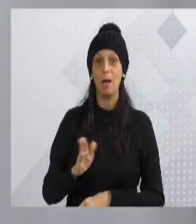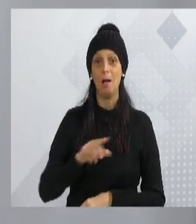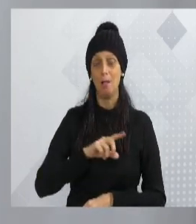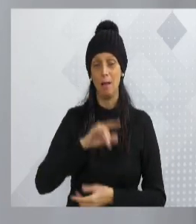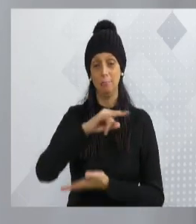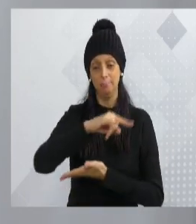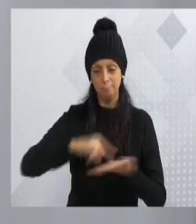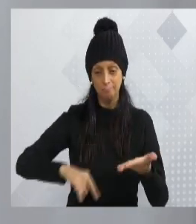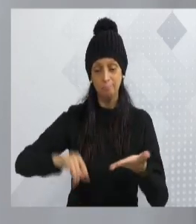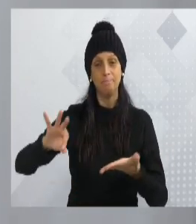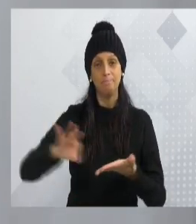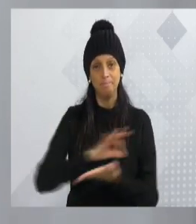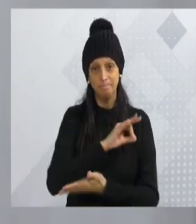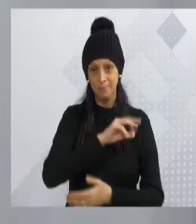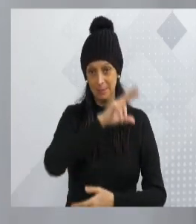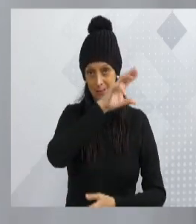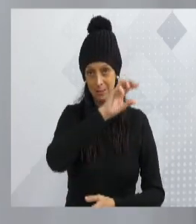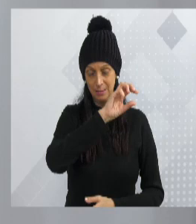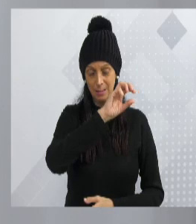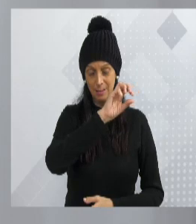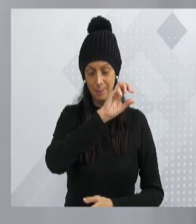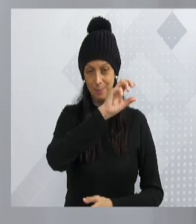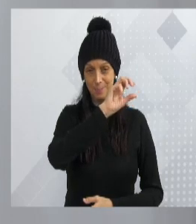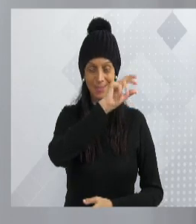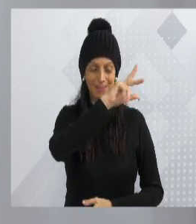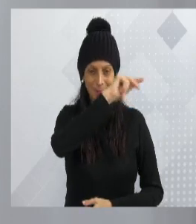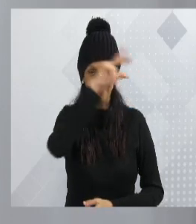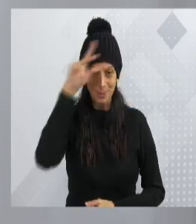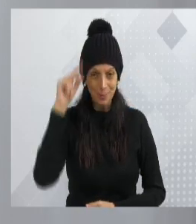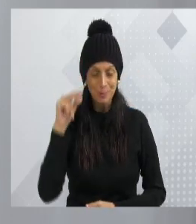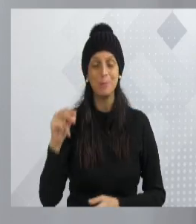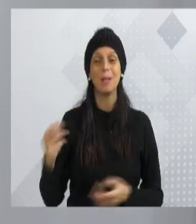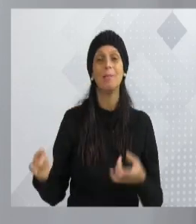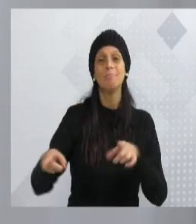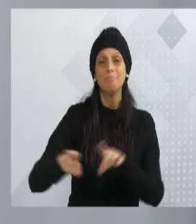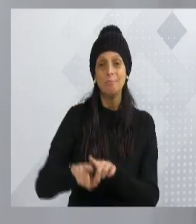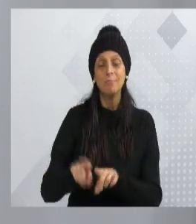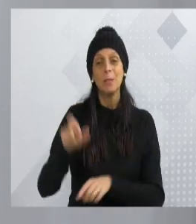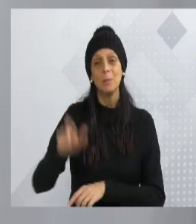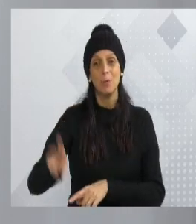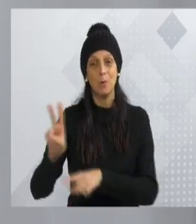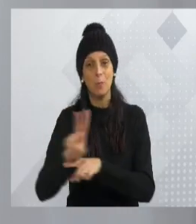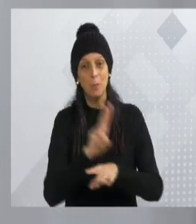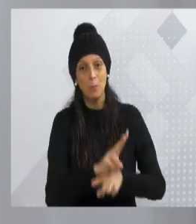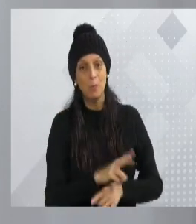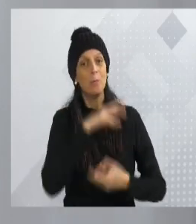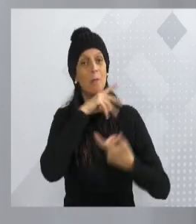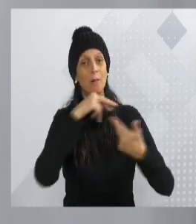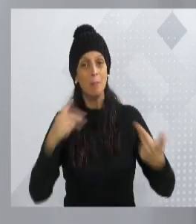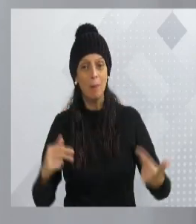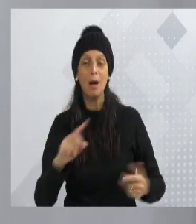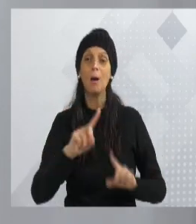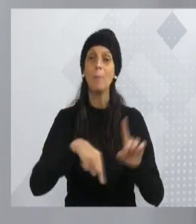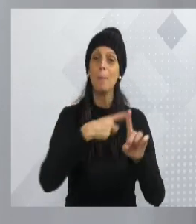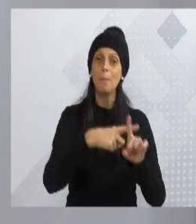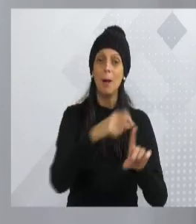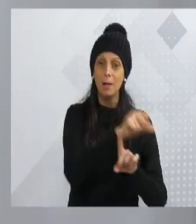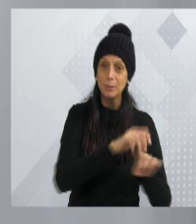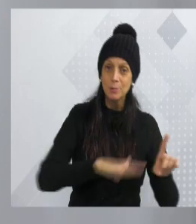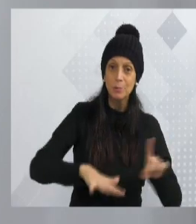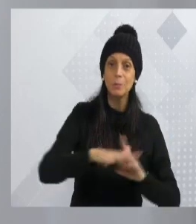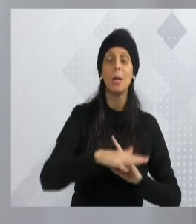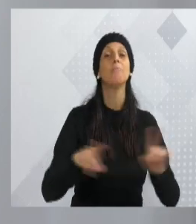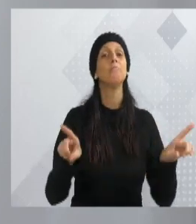para que a gente pudesse construir esse programa junto com as ONGs com as protetoras é com toda a nossa sociedade Também